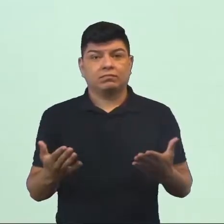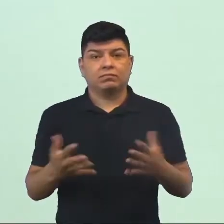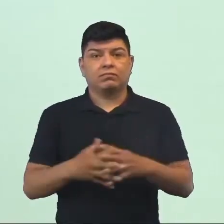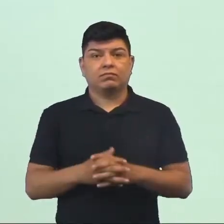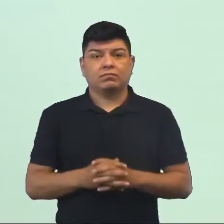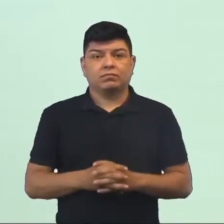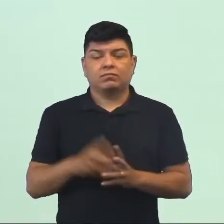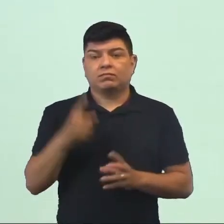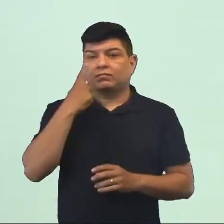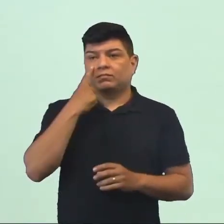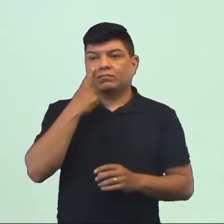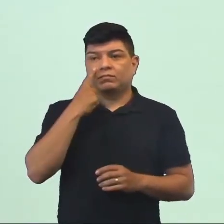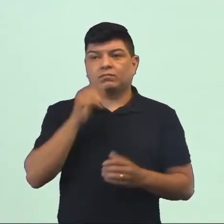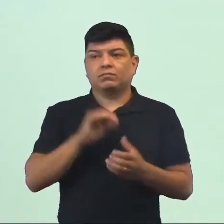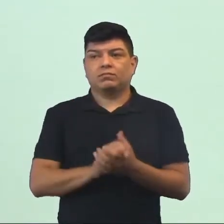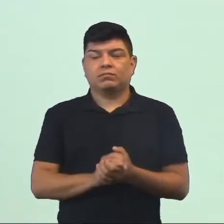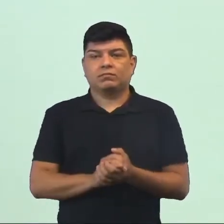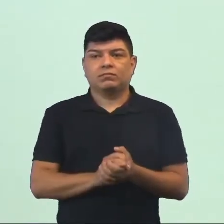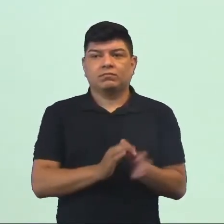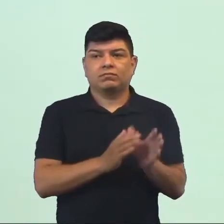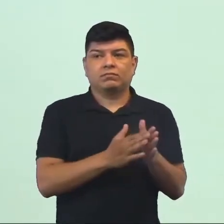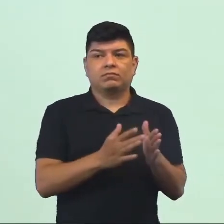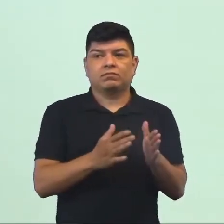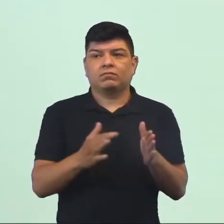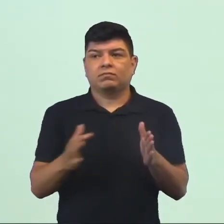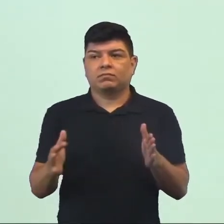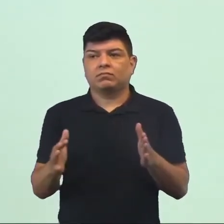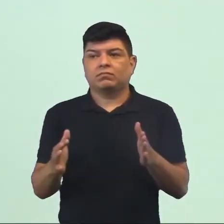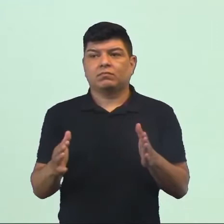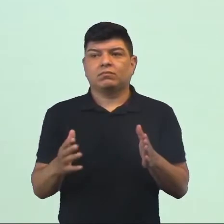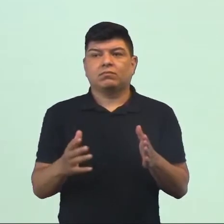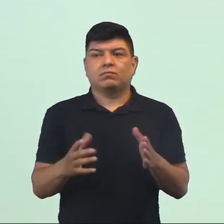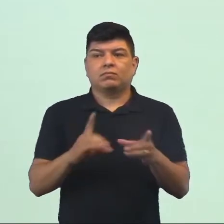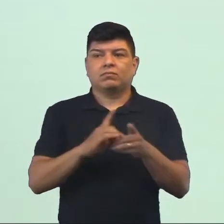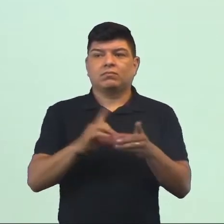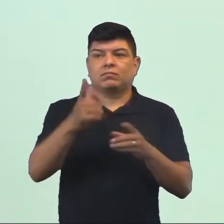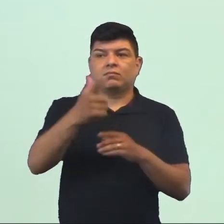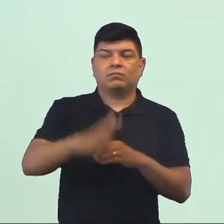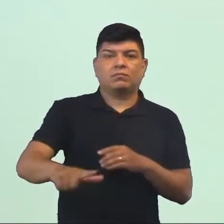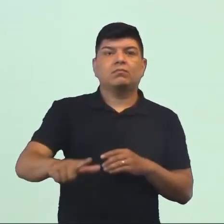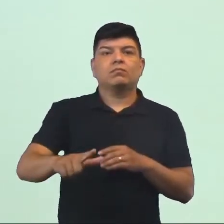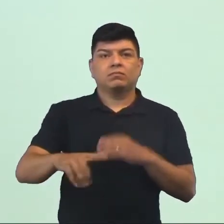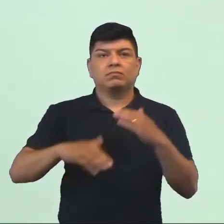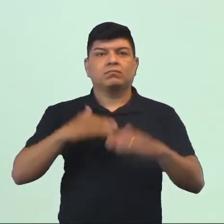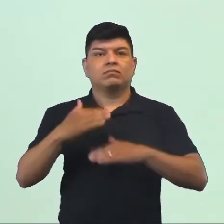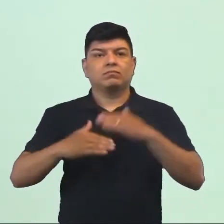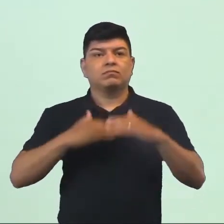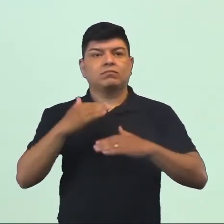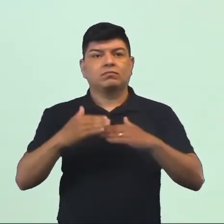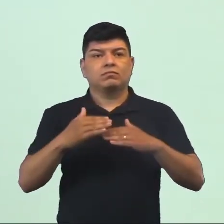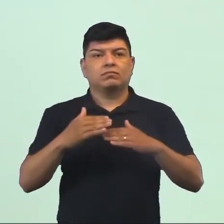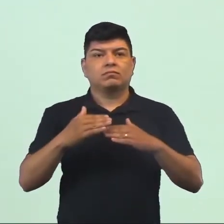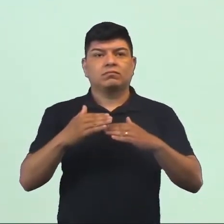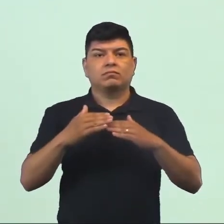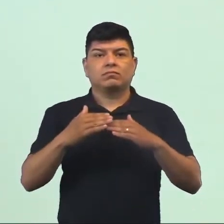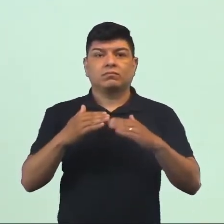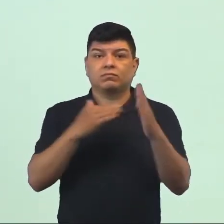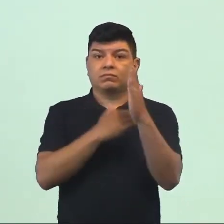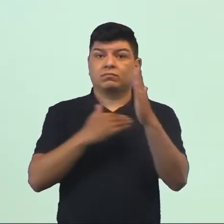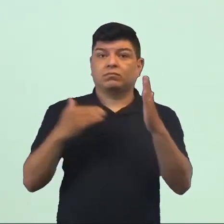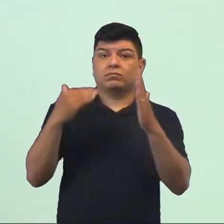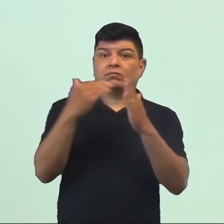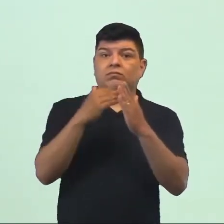A gente viu aí que esse processo de redemocratização, ele é um processo que avança